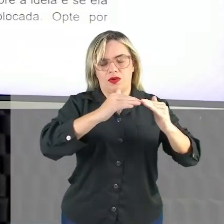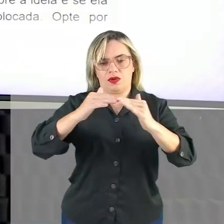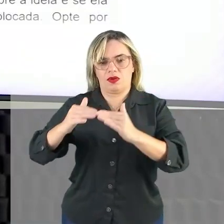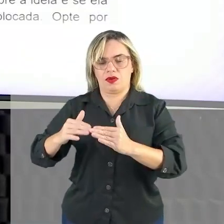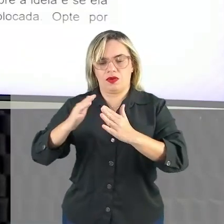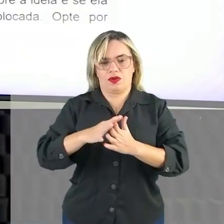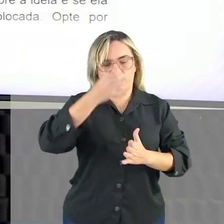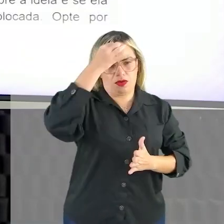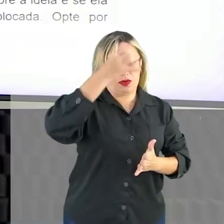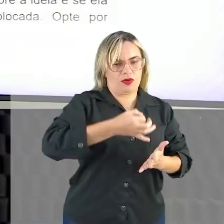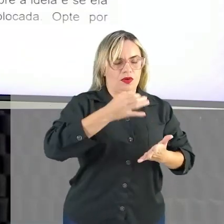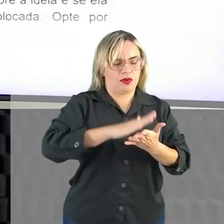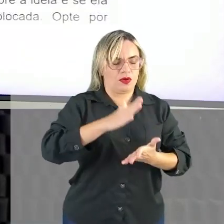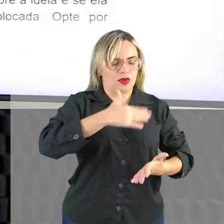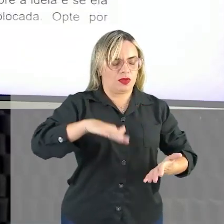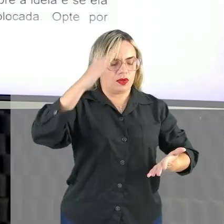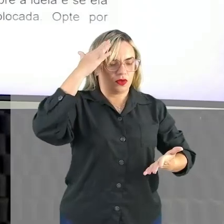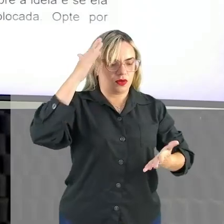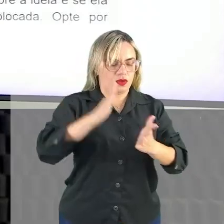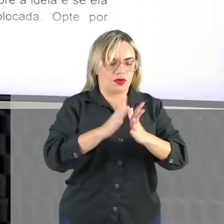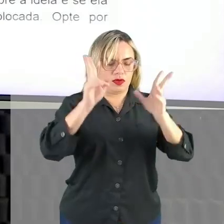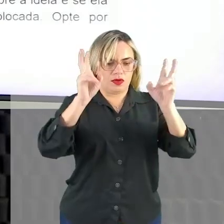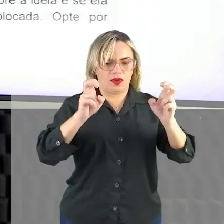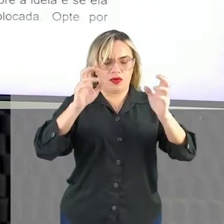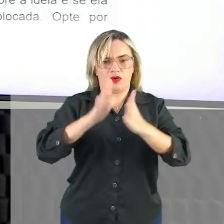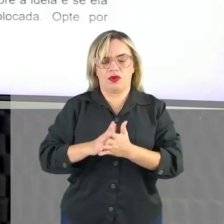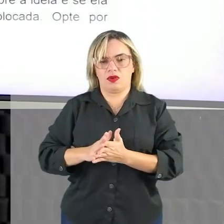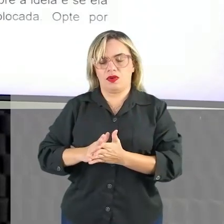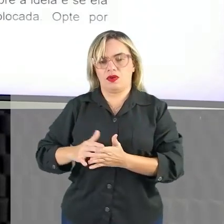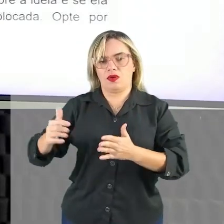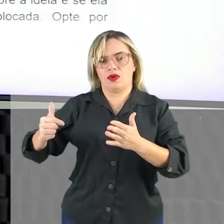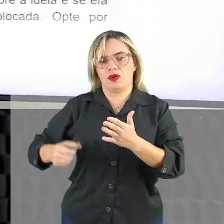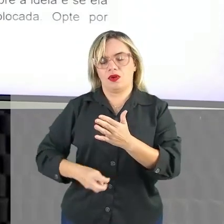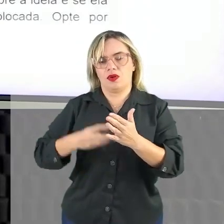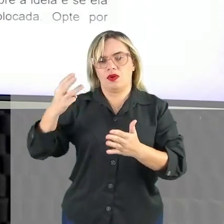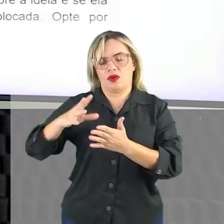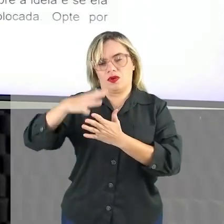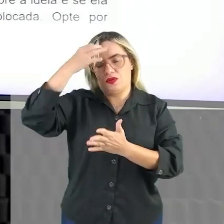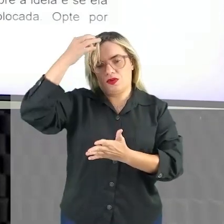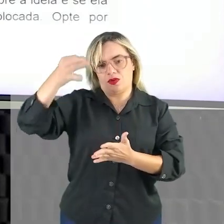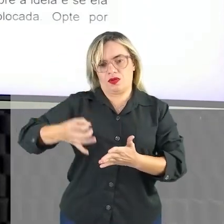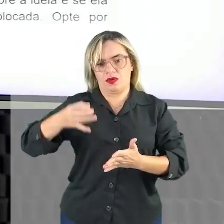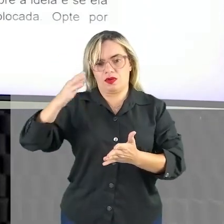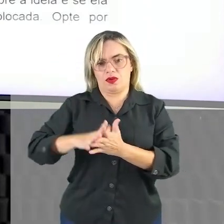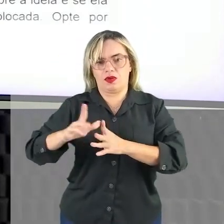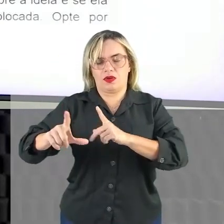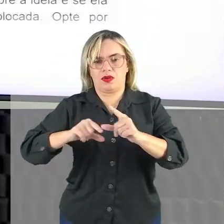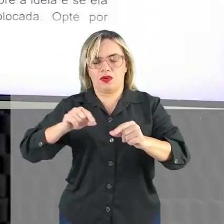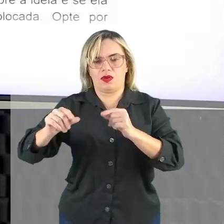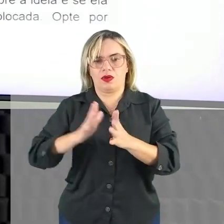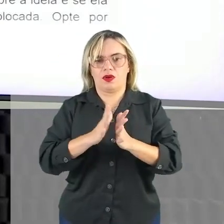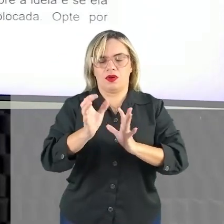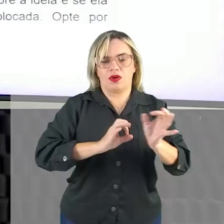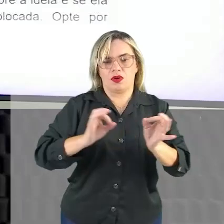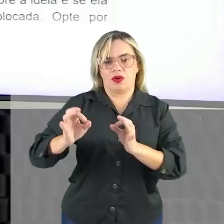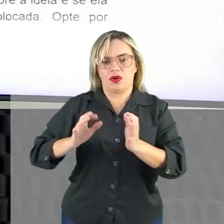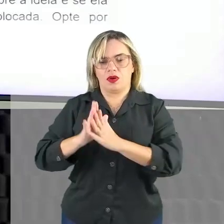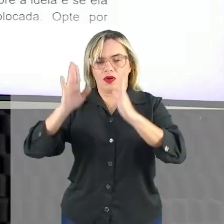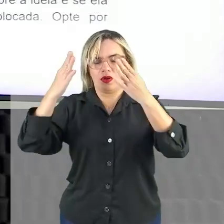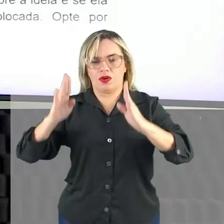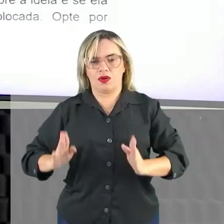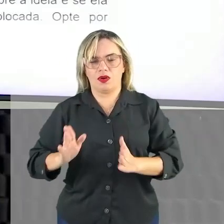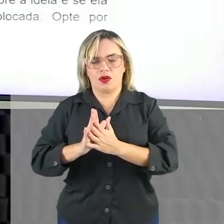a compreensão do tema e o processo de seleção, organização, interpretação e relação